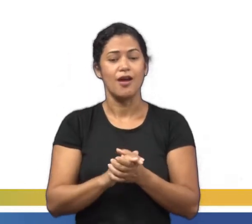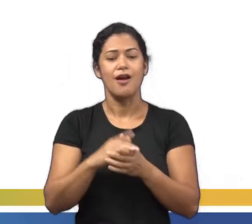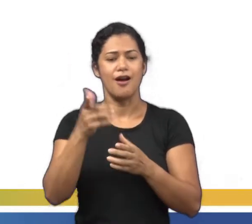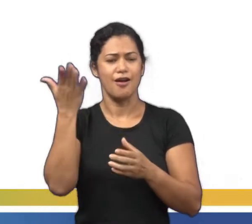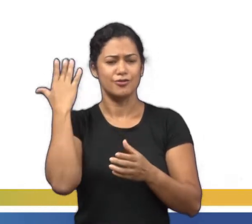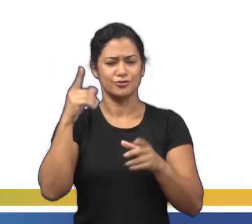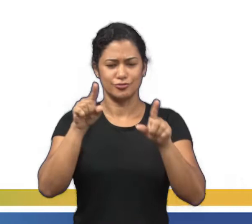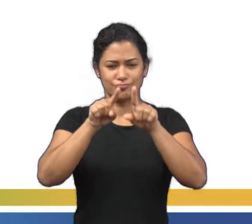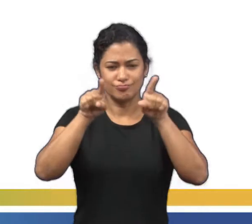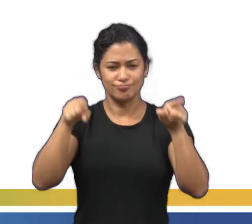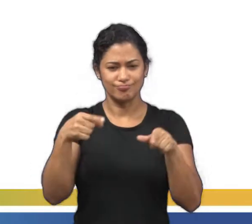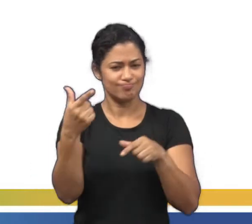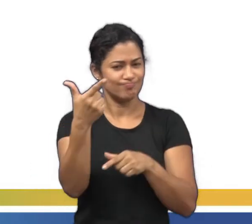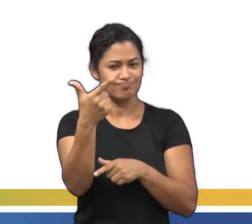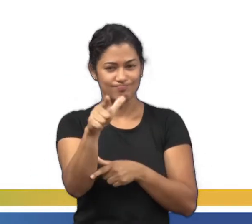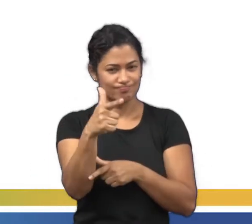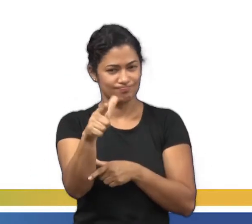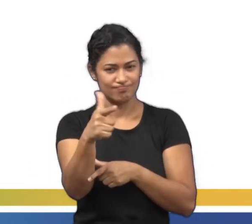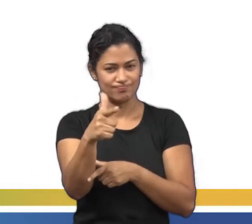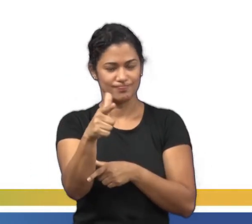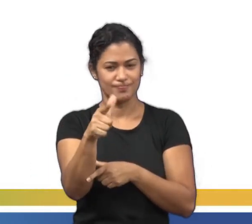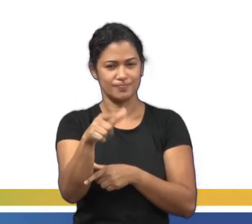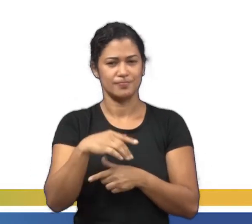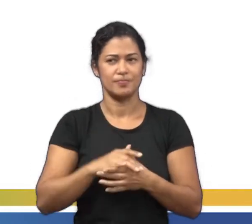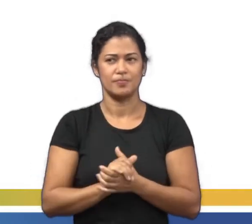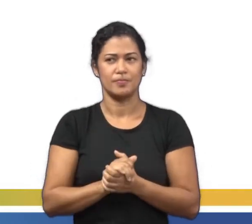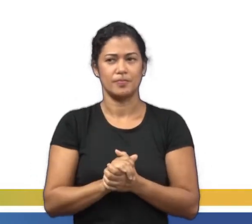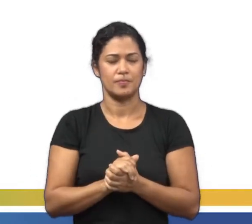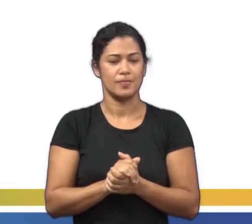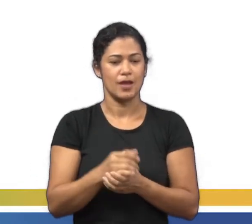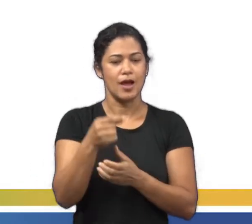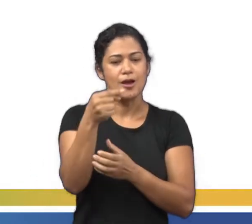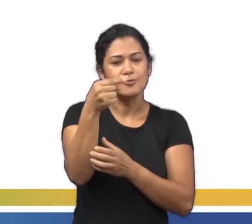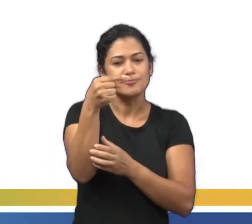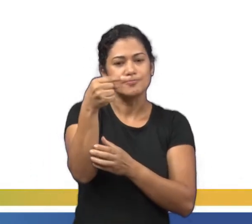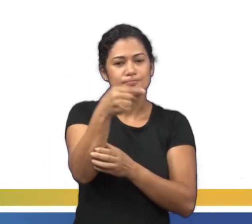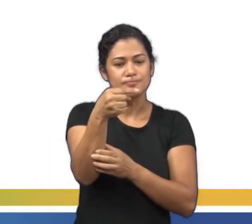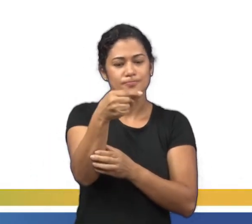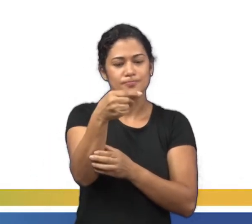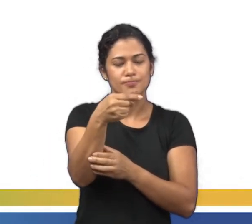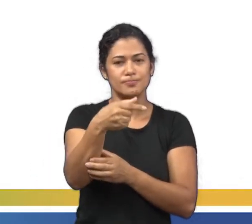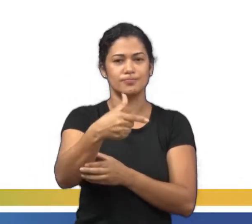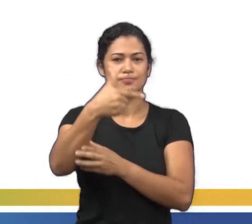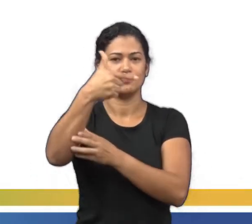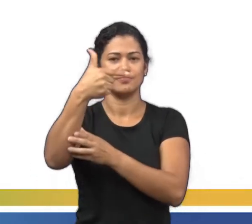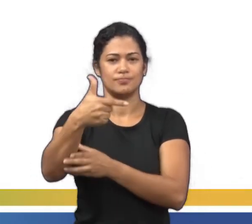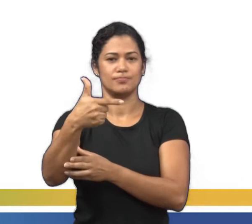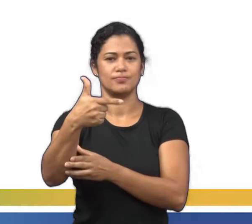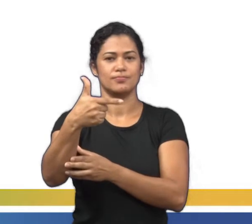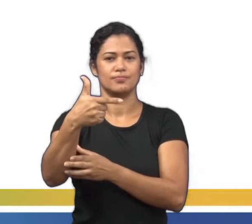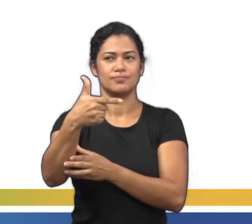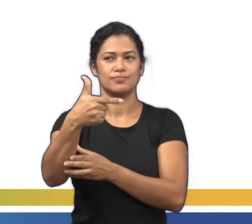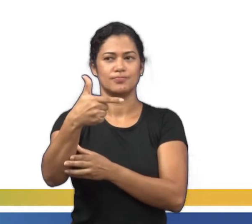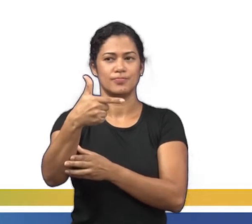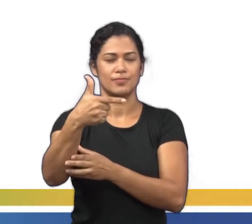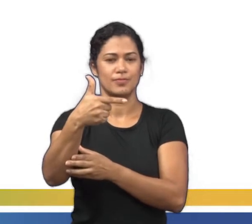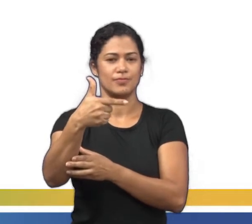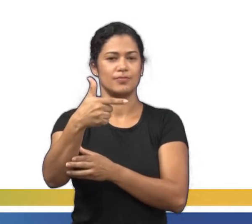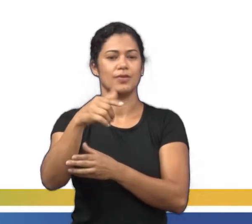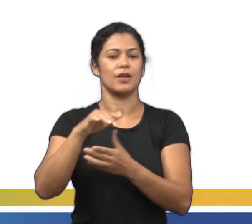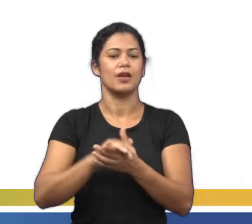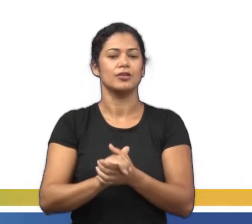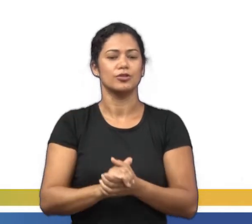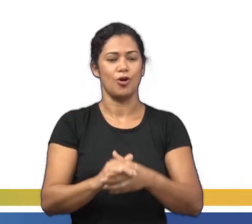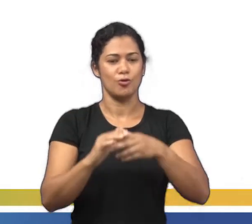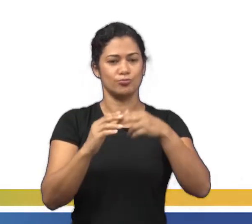não tem. Tá vendo que o 2 é a minha base e não menos 2 igual no exemplo anterior, tá bom? Então,